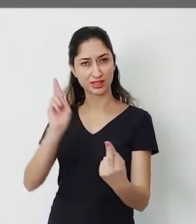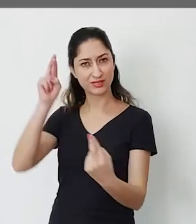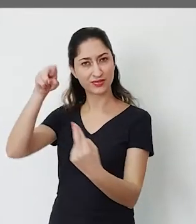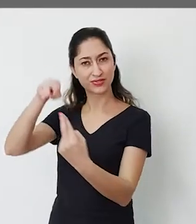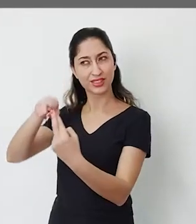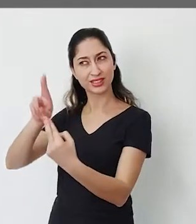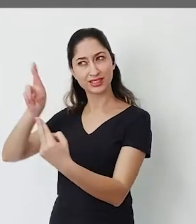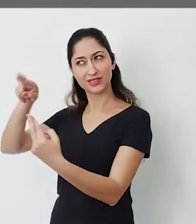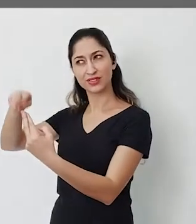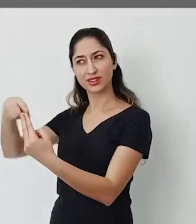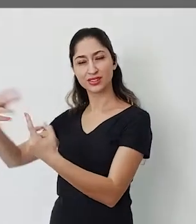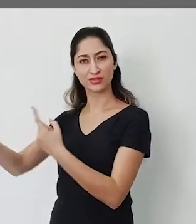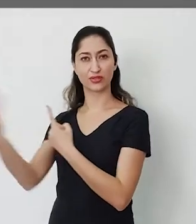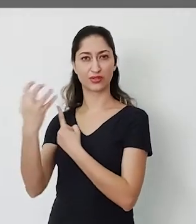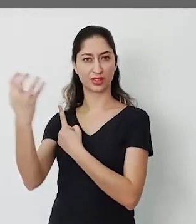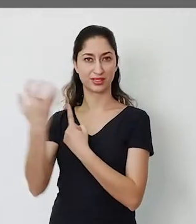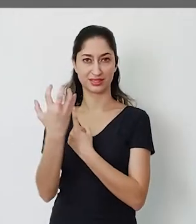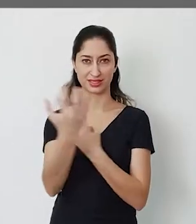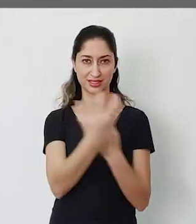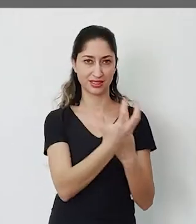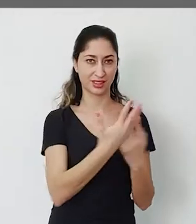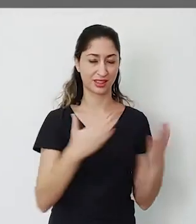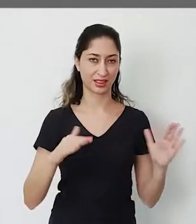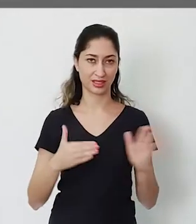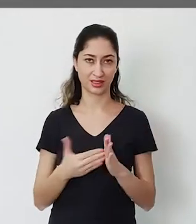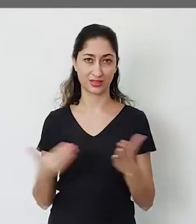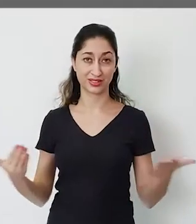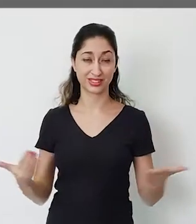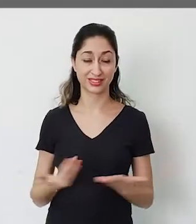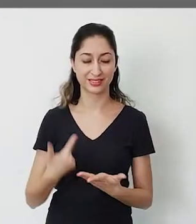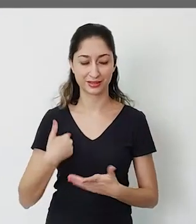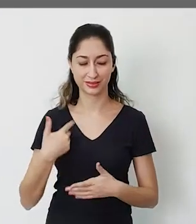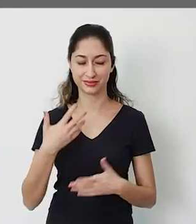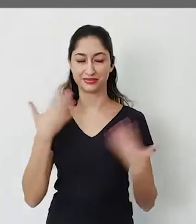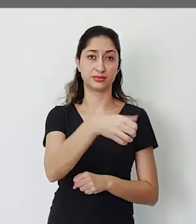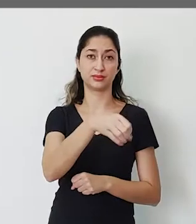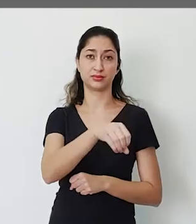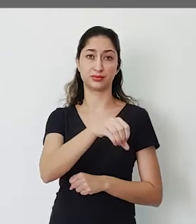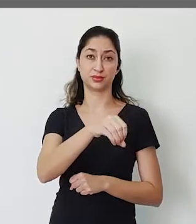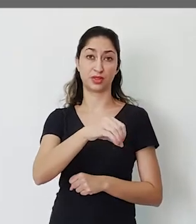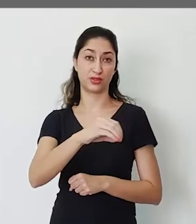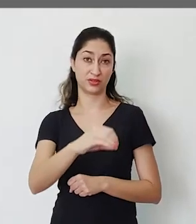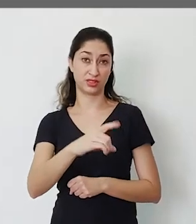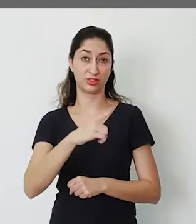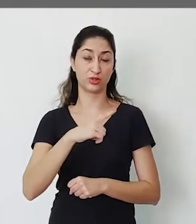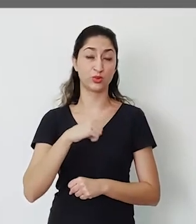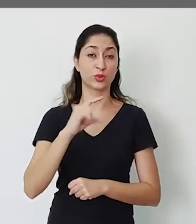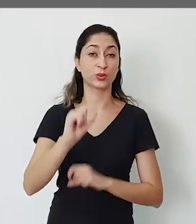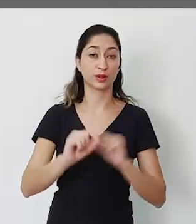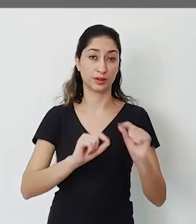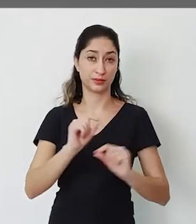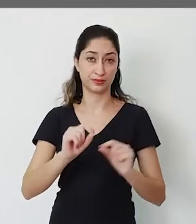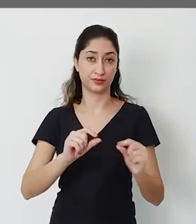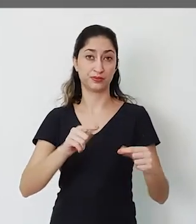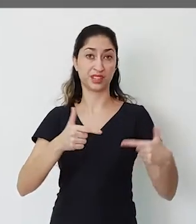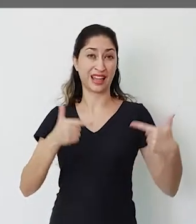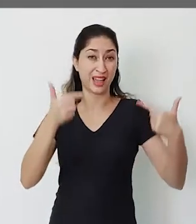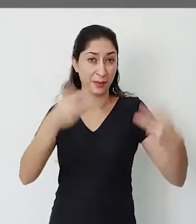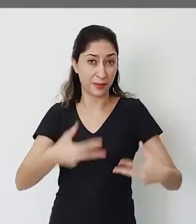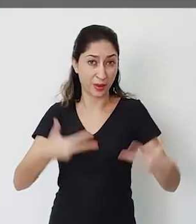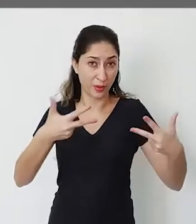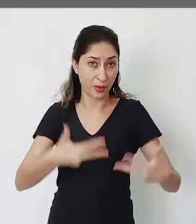até te mudar. Assim, você fala para a gente um pouquinho dessa trajetória sua, e como que você chegou nesse espaço de discussão do